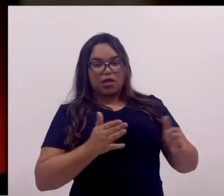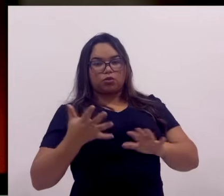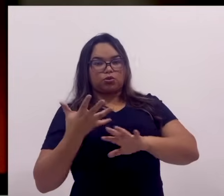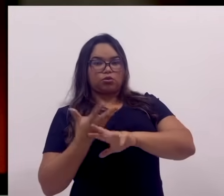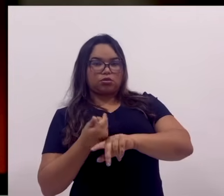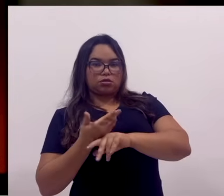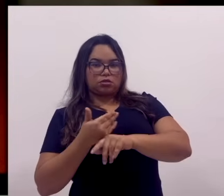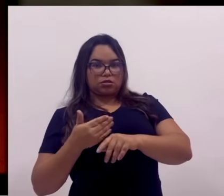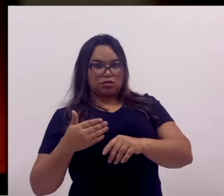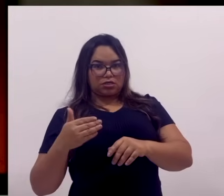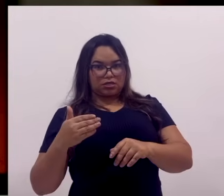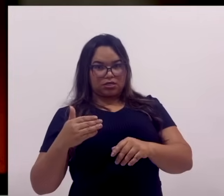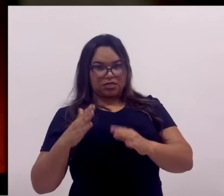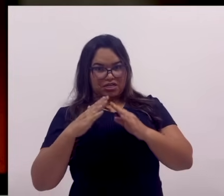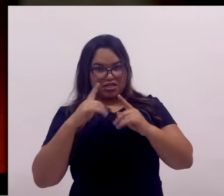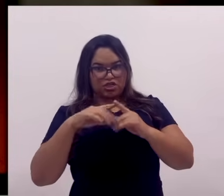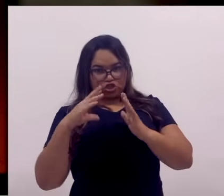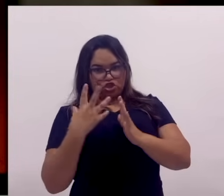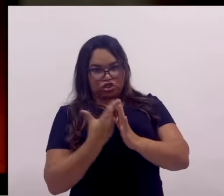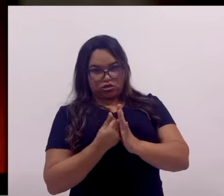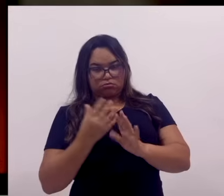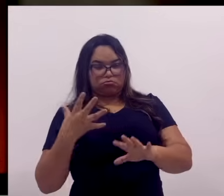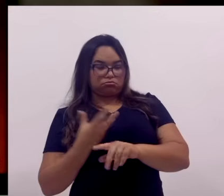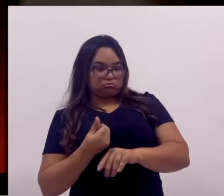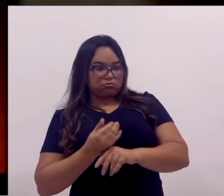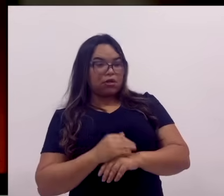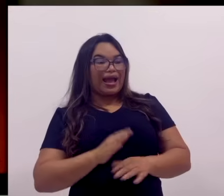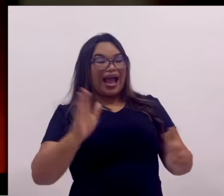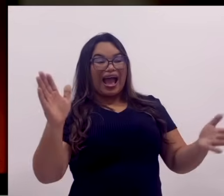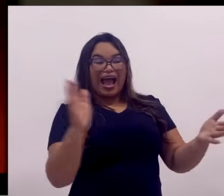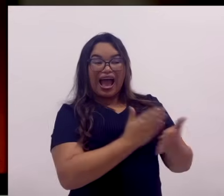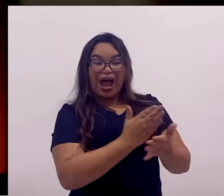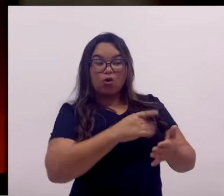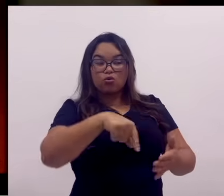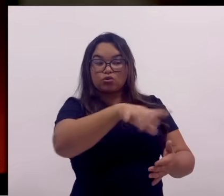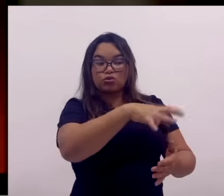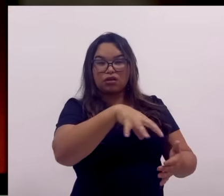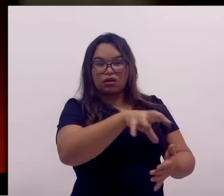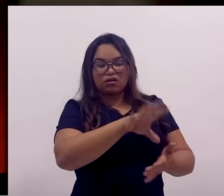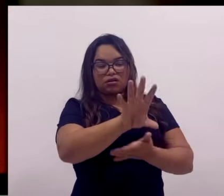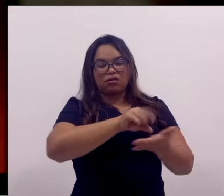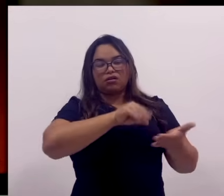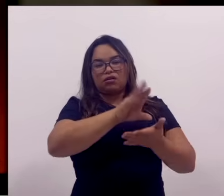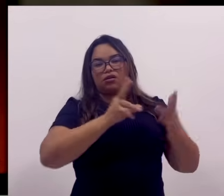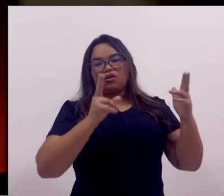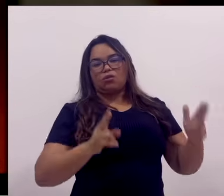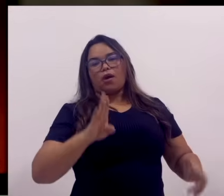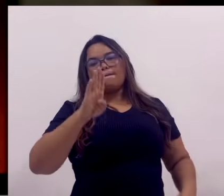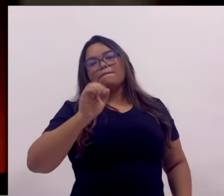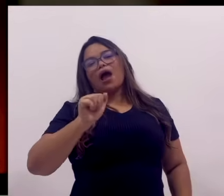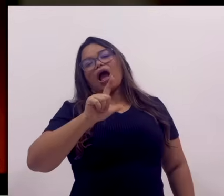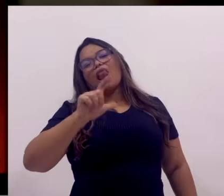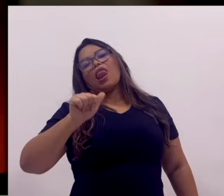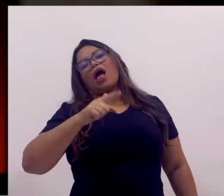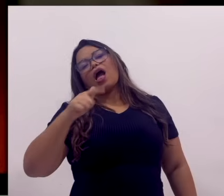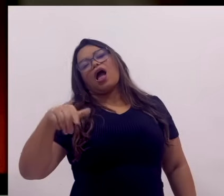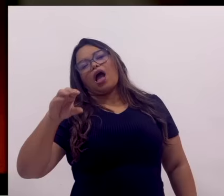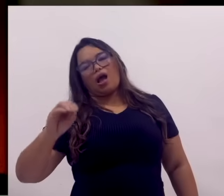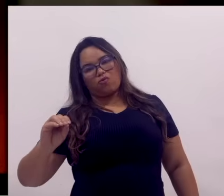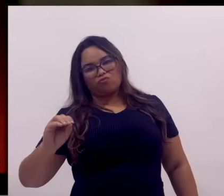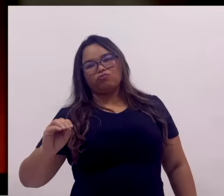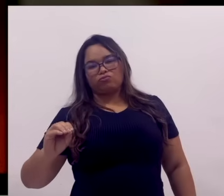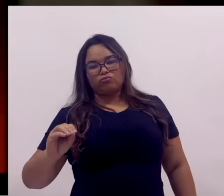de Balaão. Aqui está, que ensinava Balaque a lançar tropeços diante dos filhos de